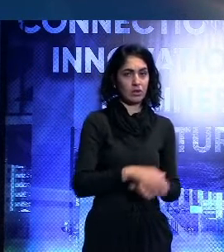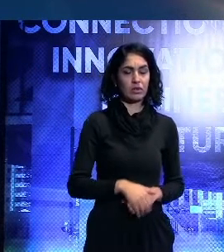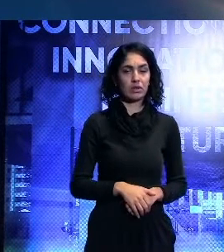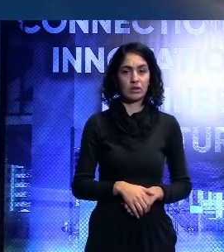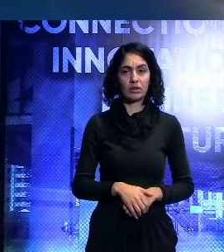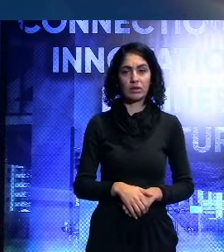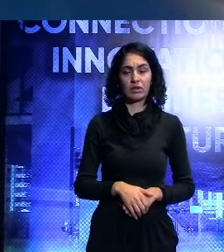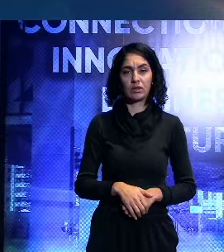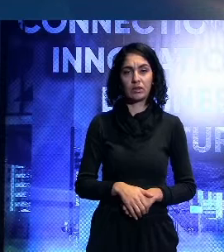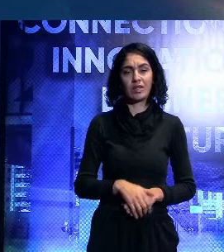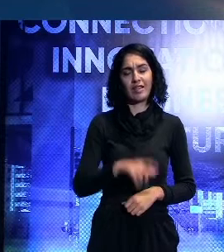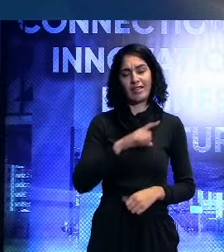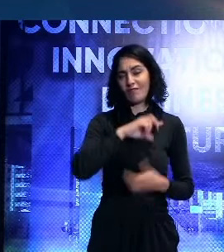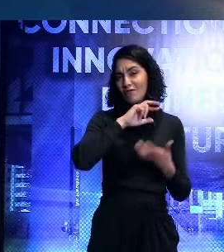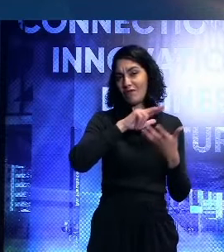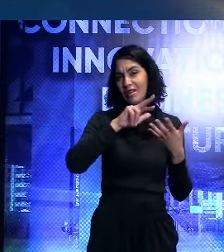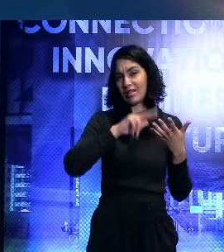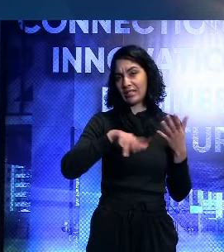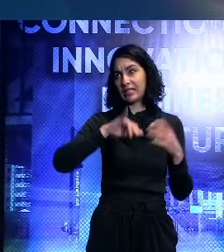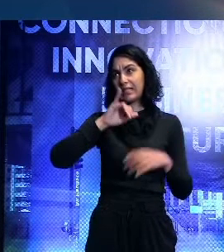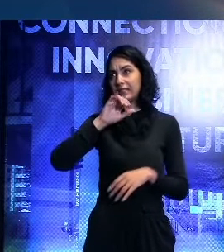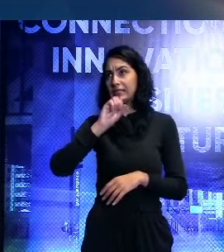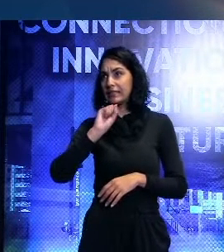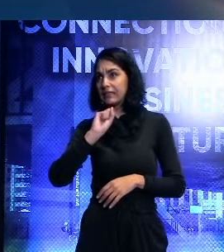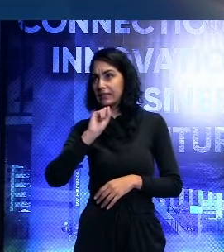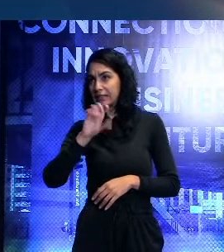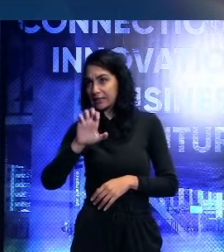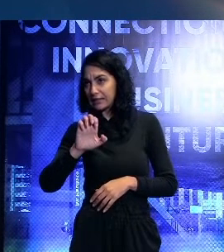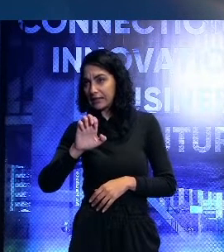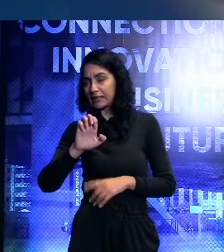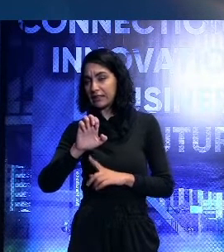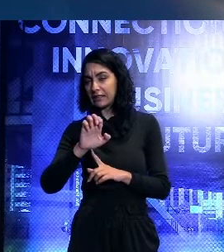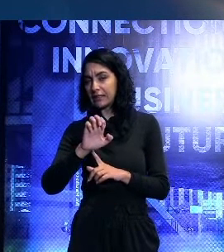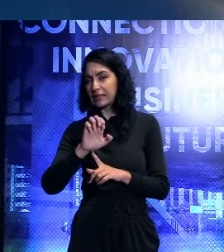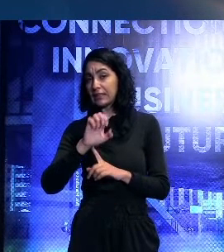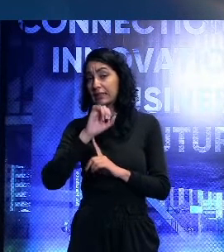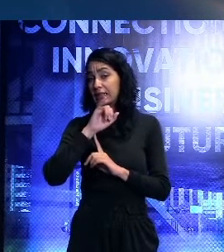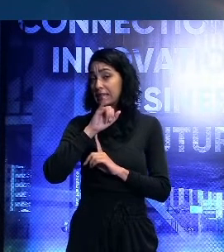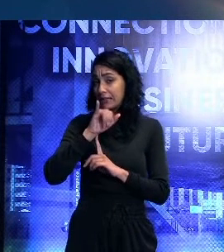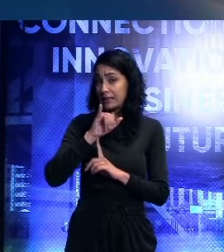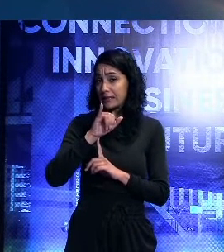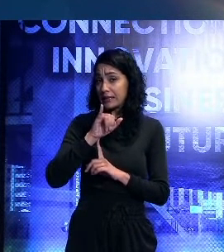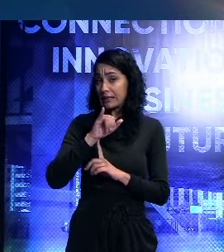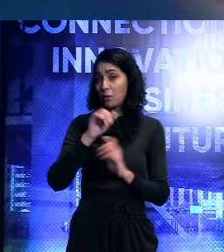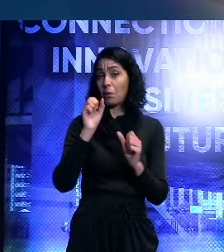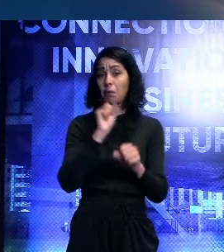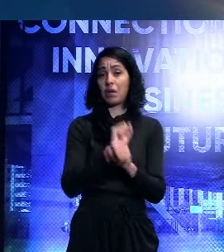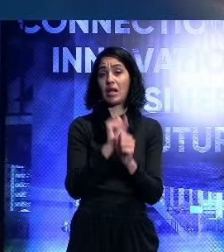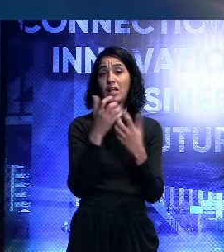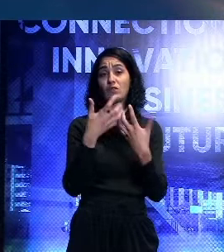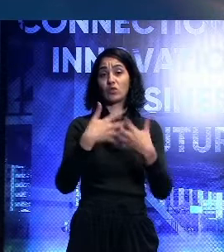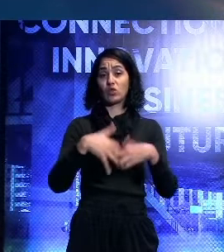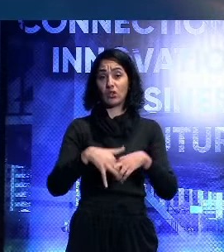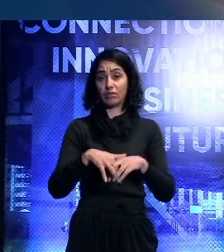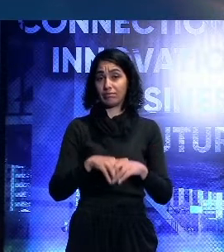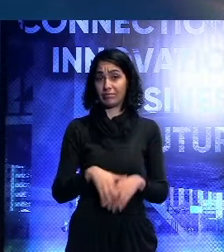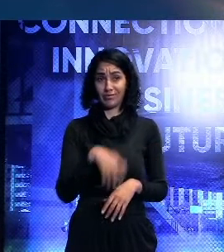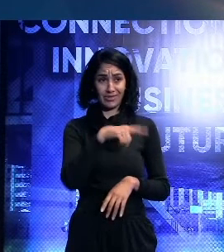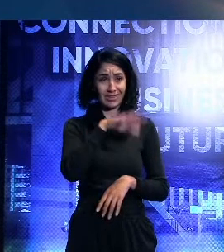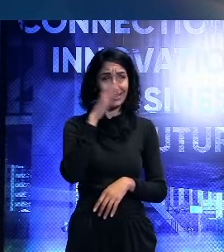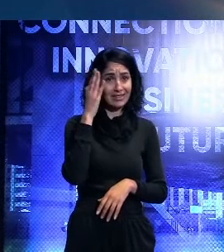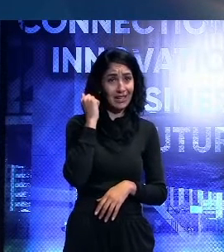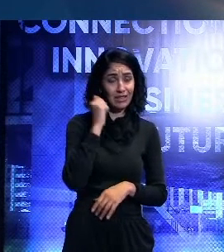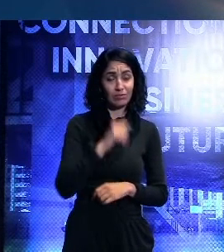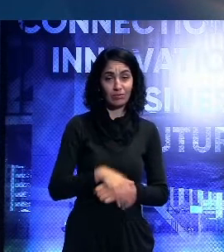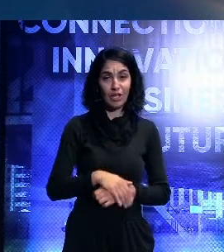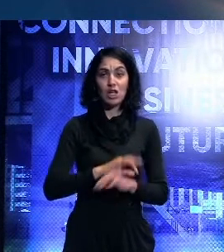ter várias. E se o balanceador de carga parar de funcionar? O que vai acontecer? A gente sabe? A gente se